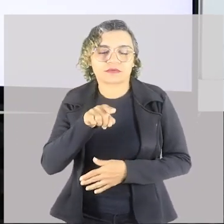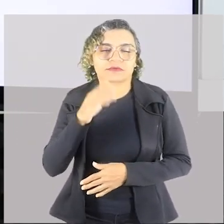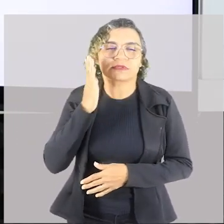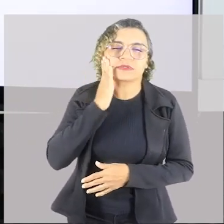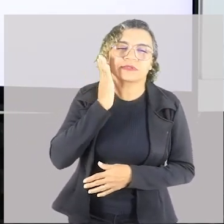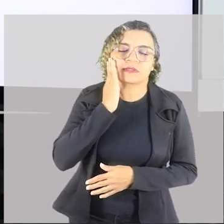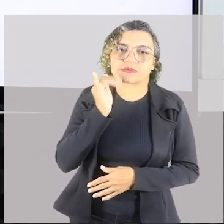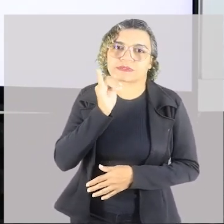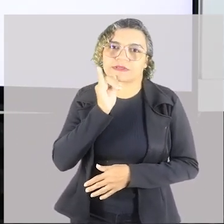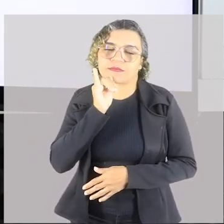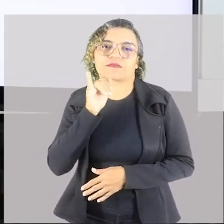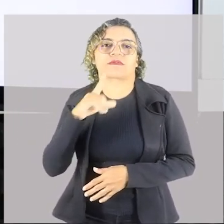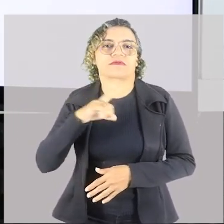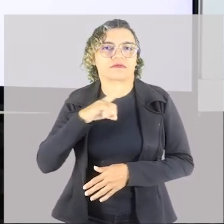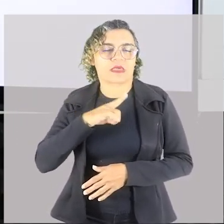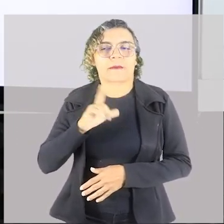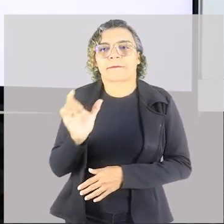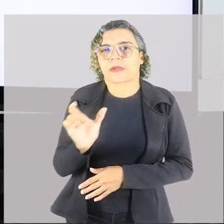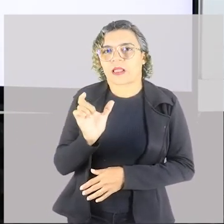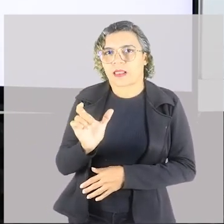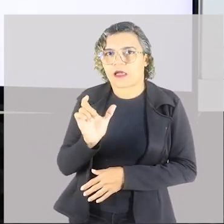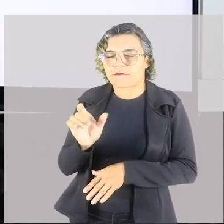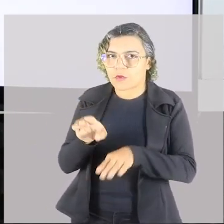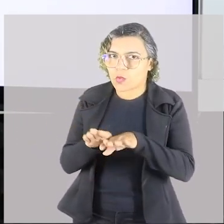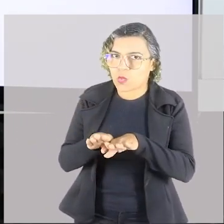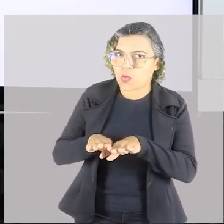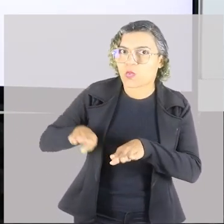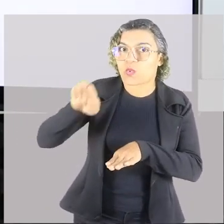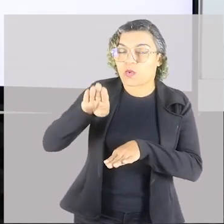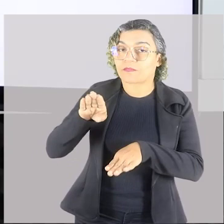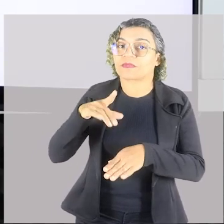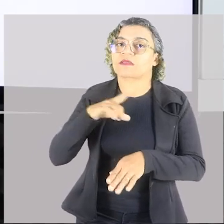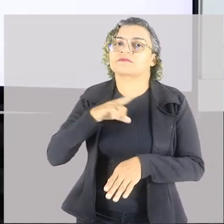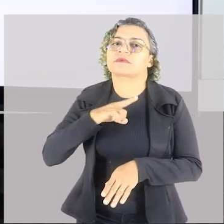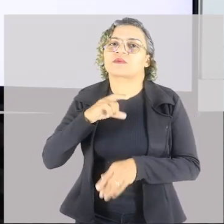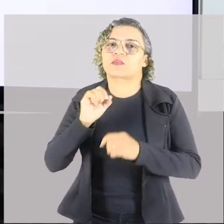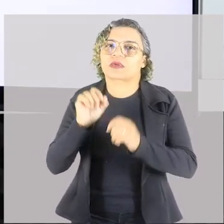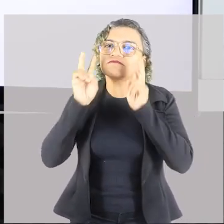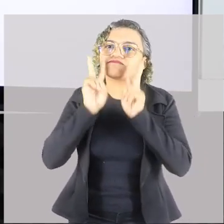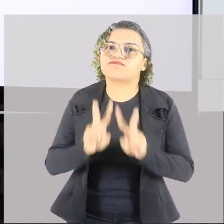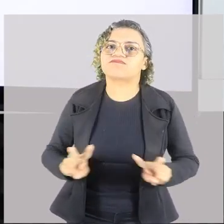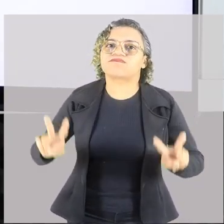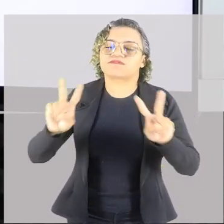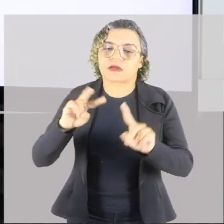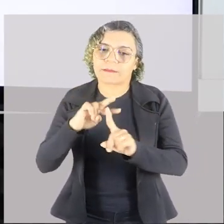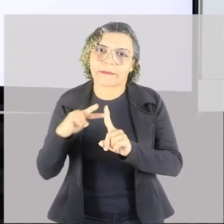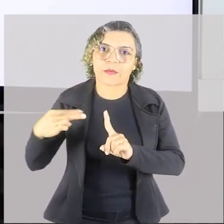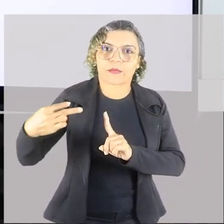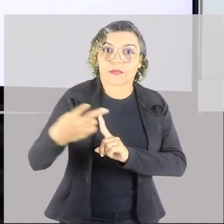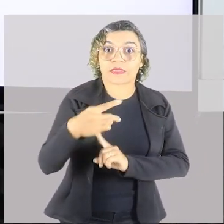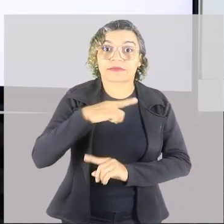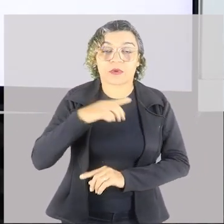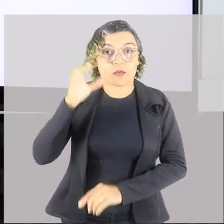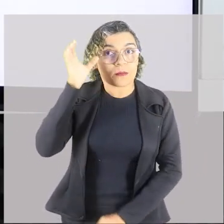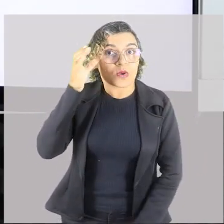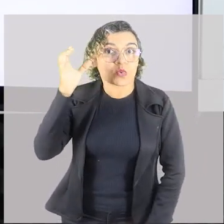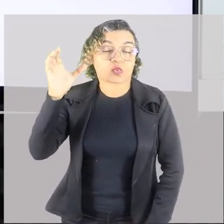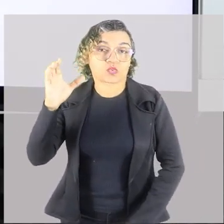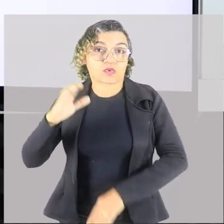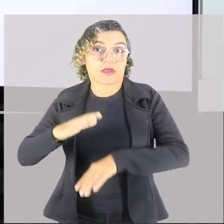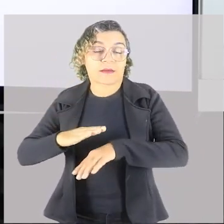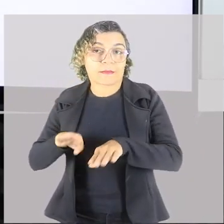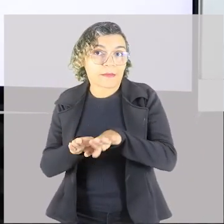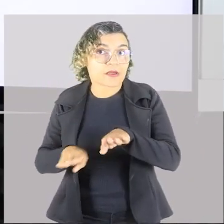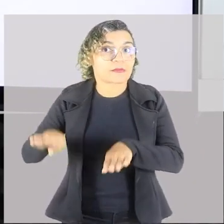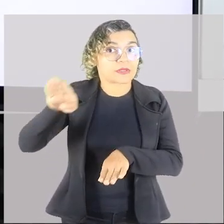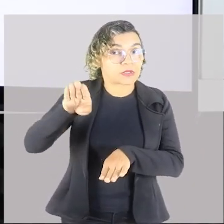superior, superioridade. Porque existe dentro dessa visão a ideia de que há uma cultura superior e outras culturas que